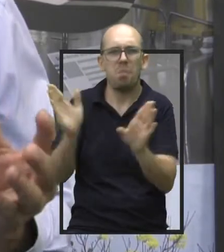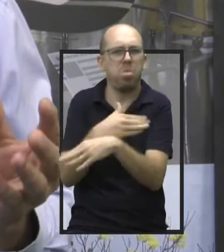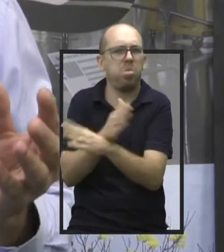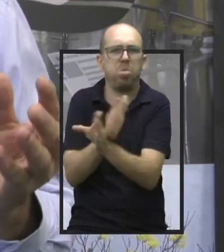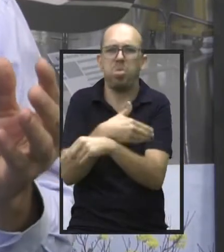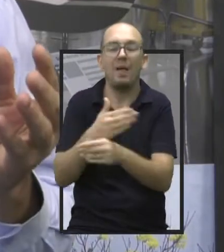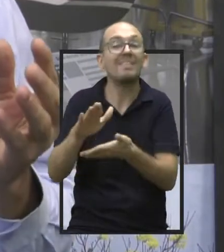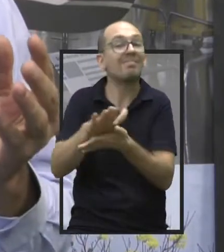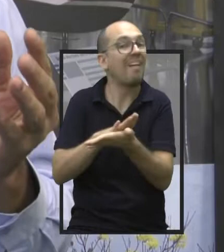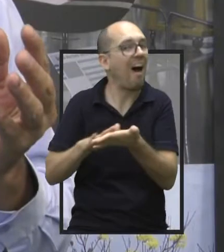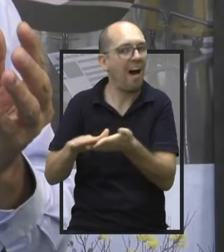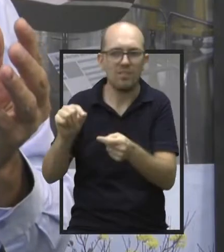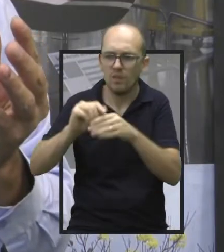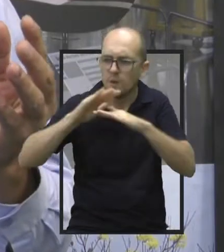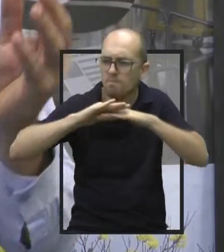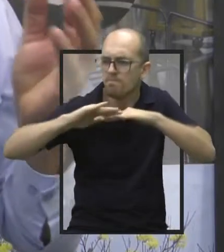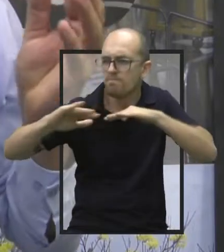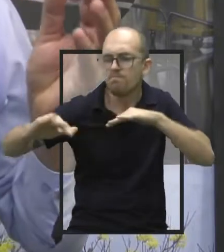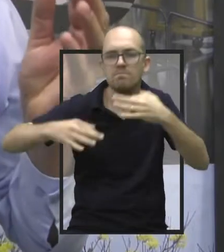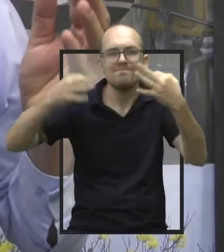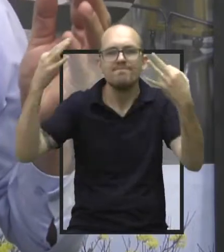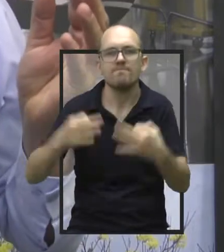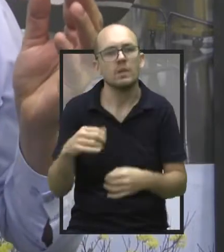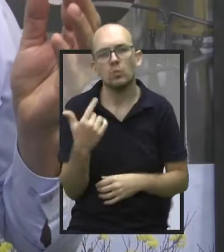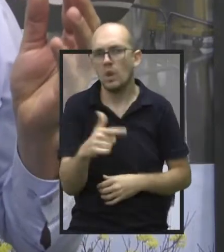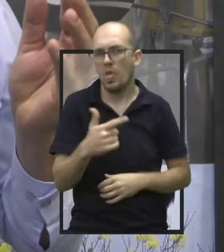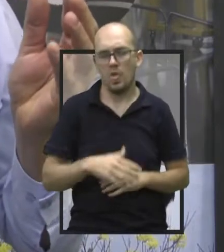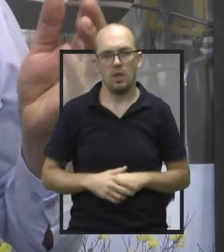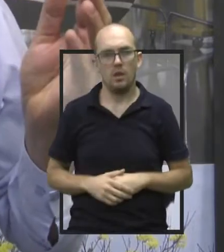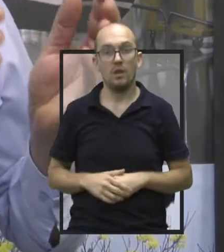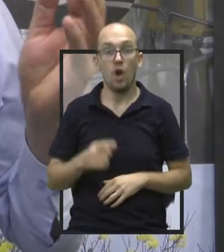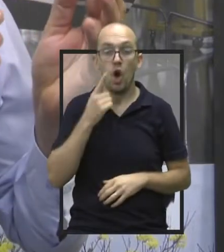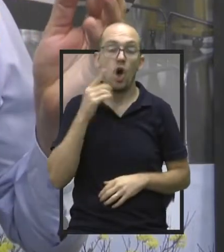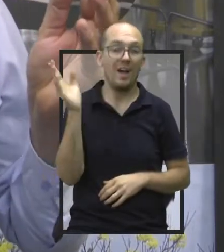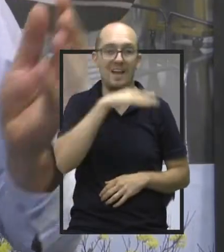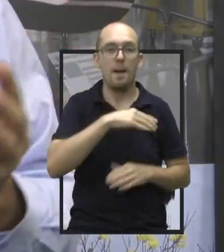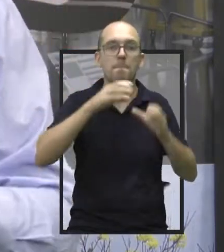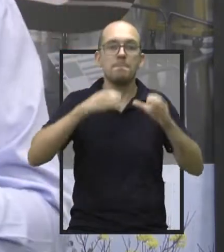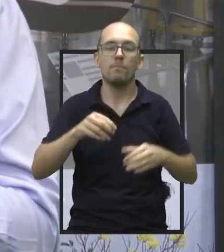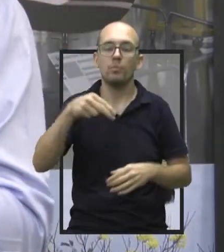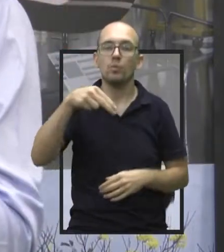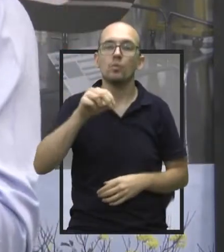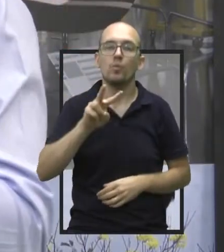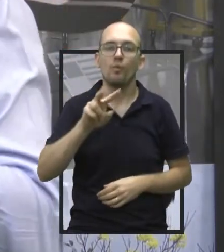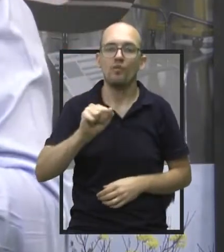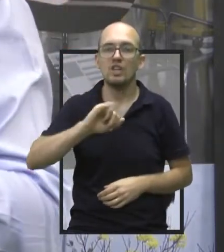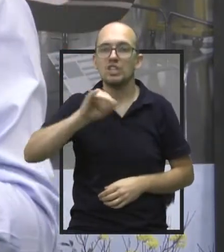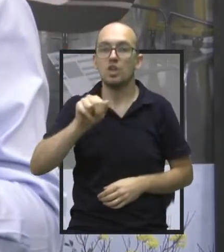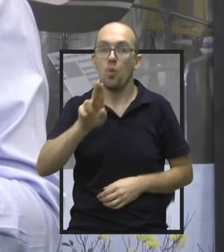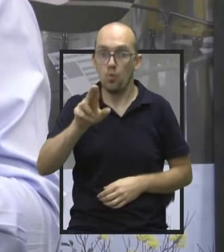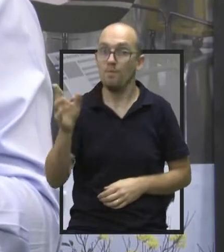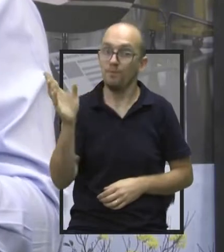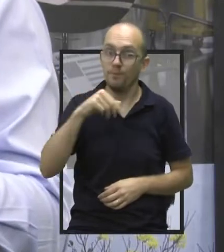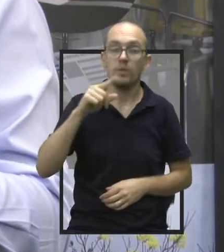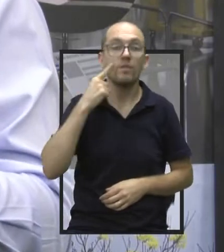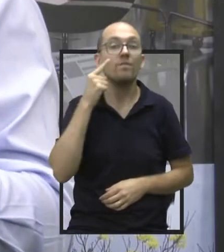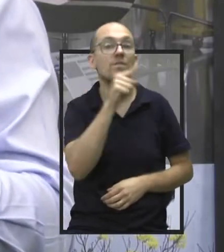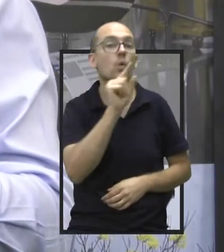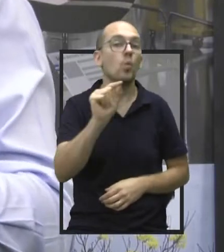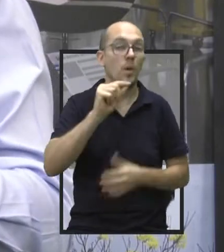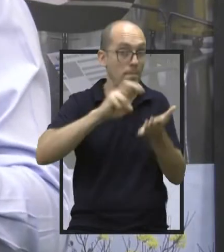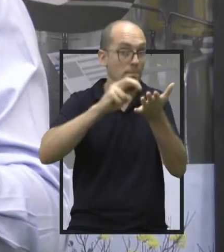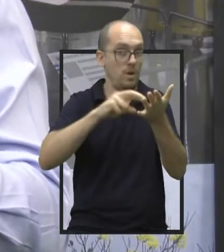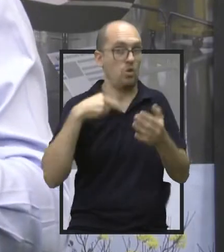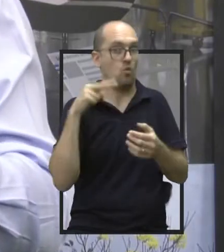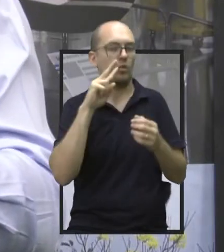Não pode. Se você for lá comigo naquela Nova Jaú, hoje eu passei lá de manhã, caminhão para